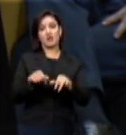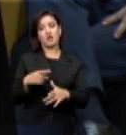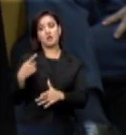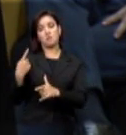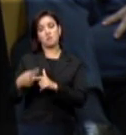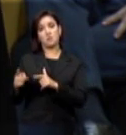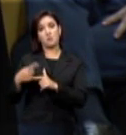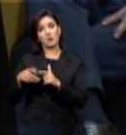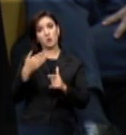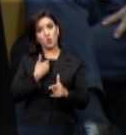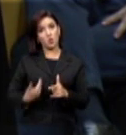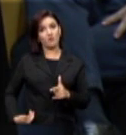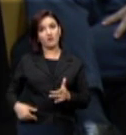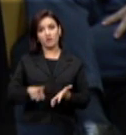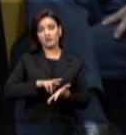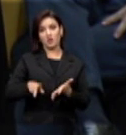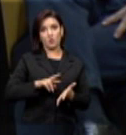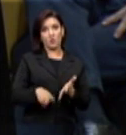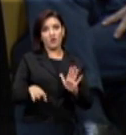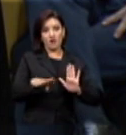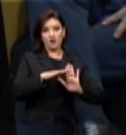Estado.